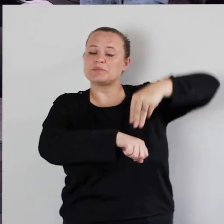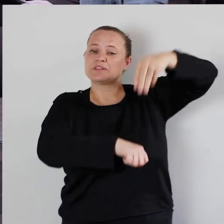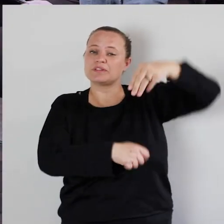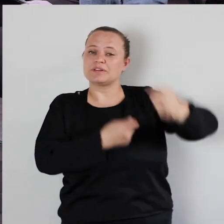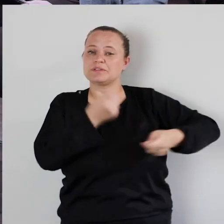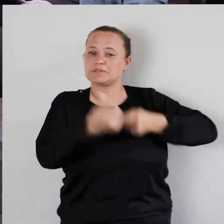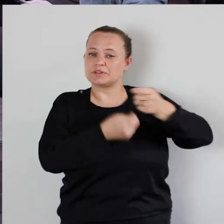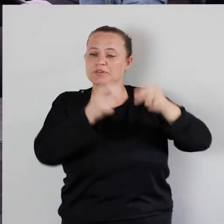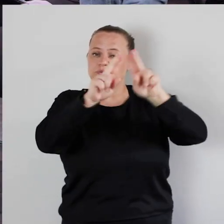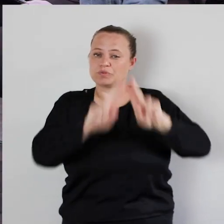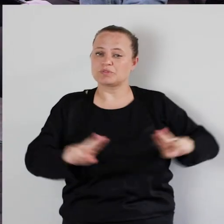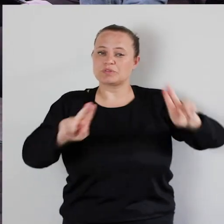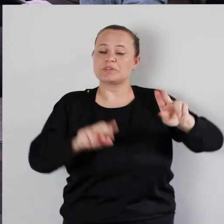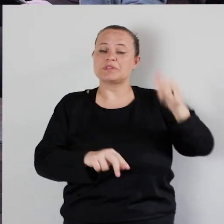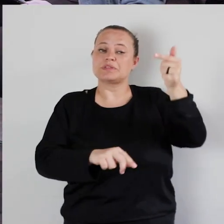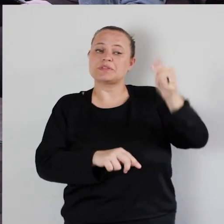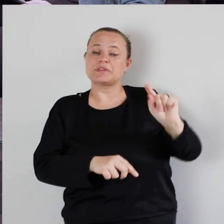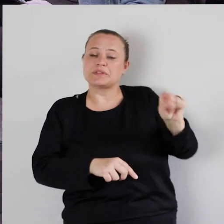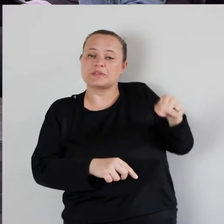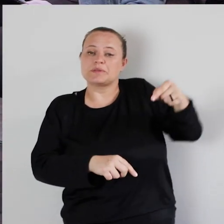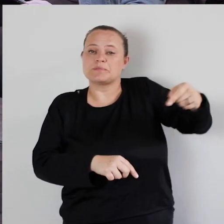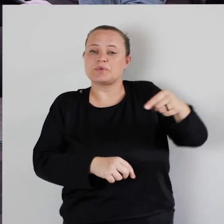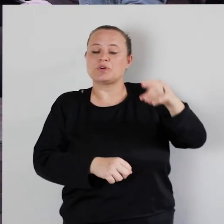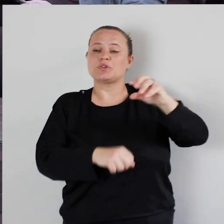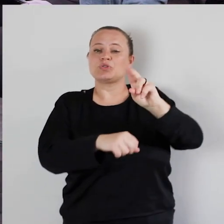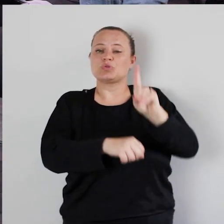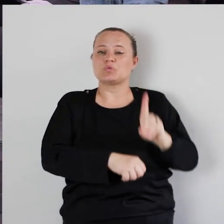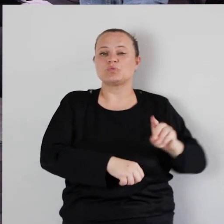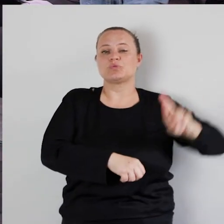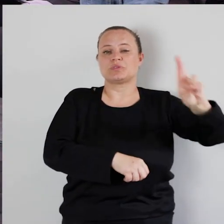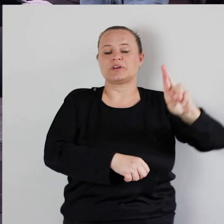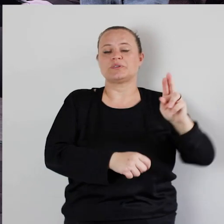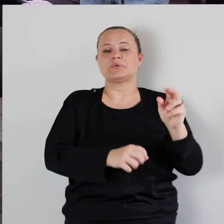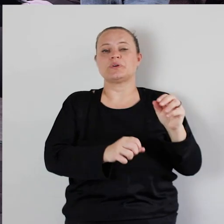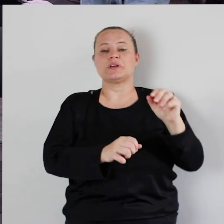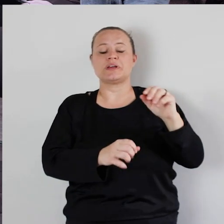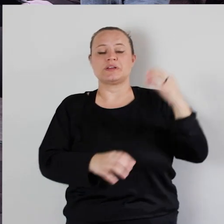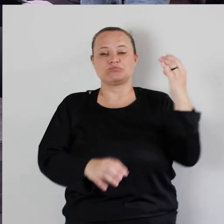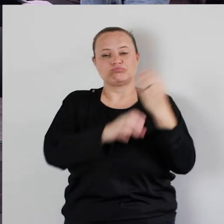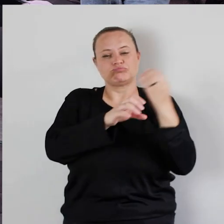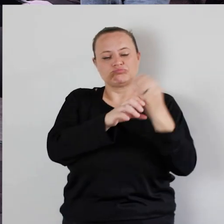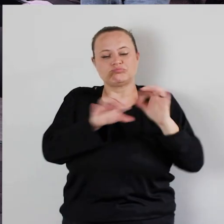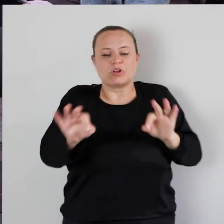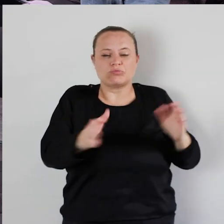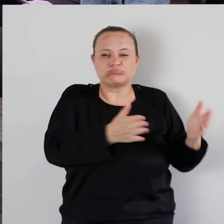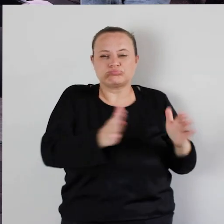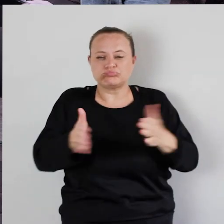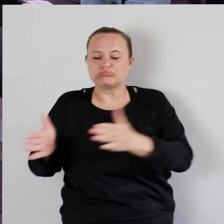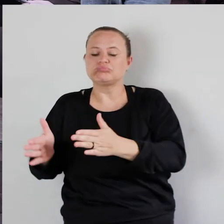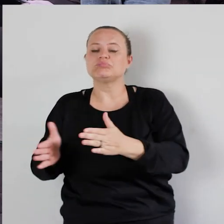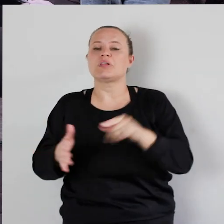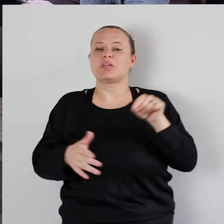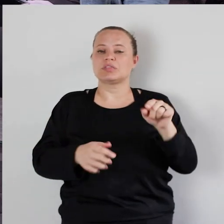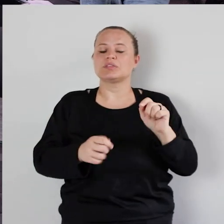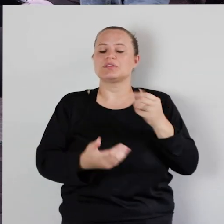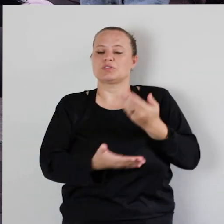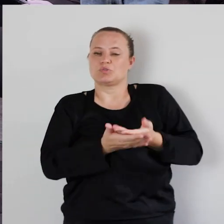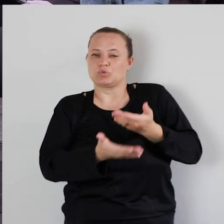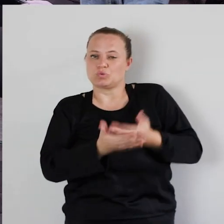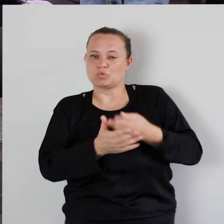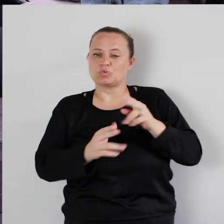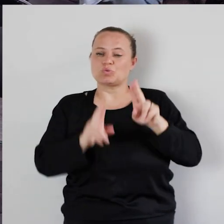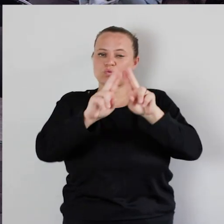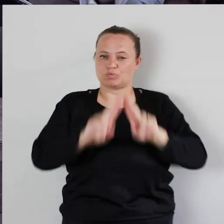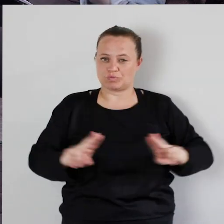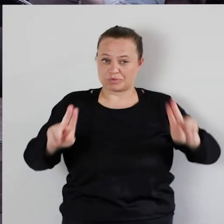fez mestrado em Administração pela UFSC e doutorado em Engenharia de Produção pela UFSC. Nas suas